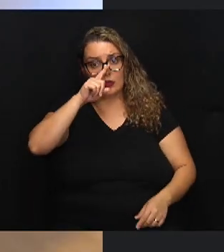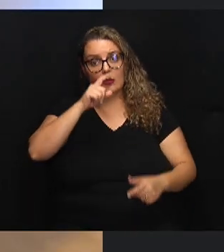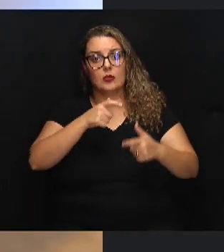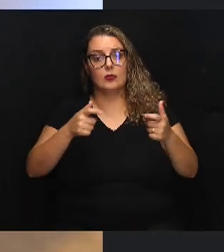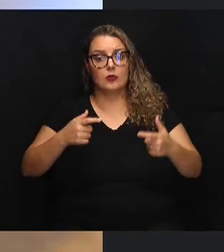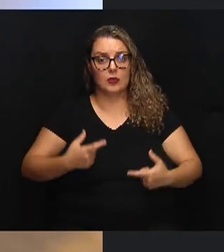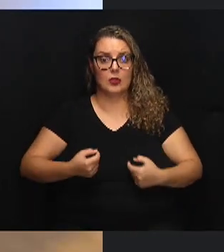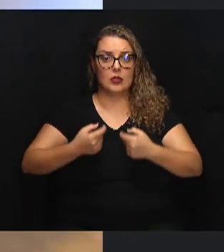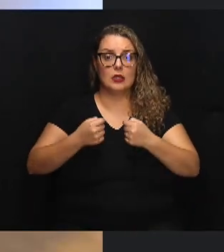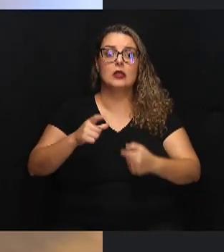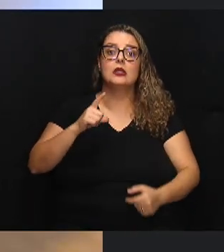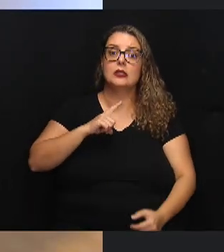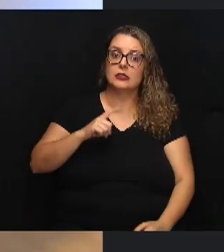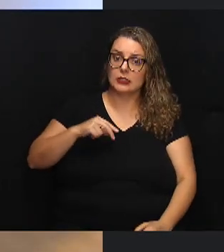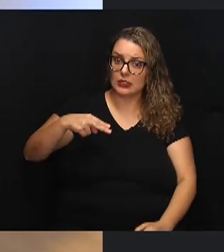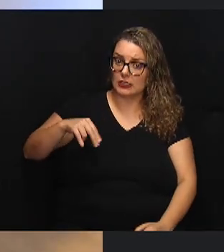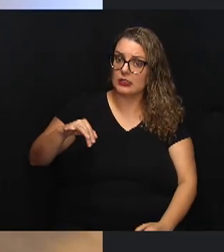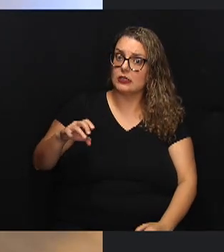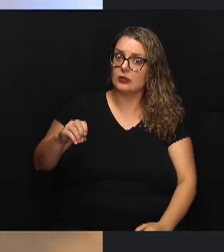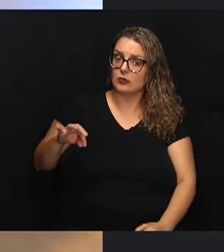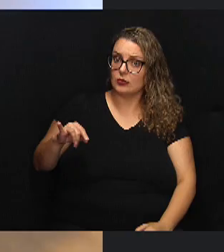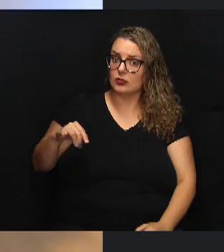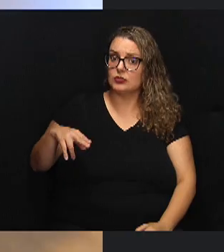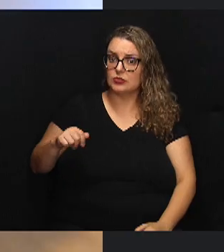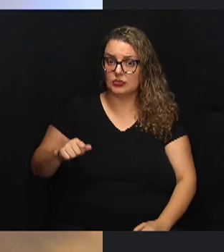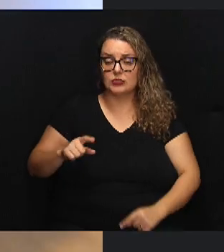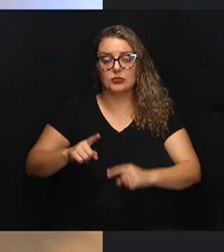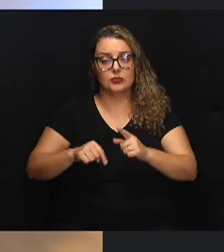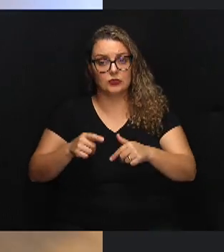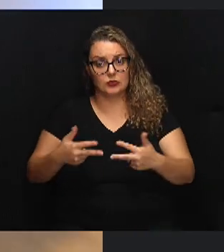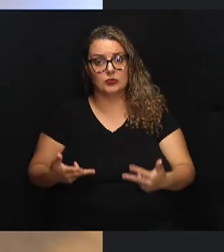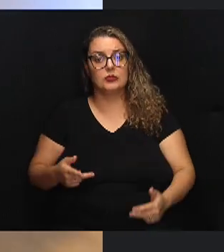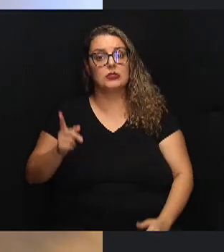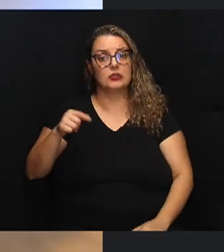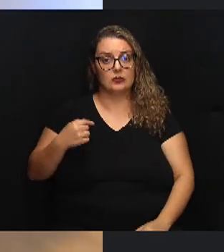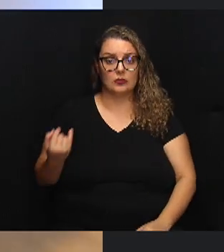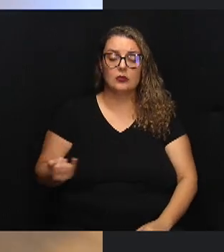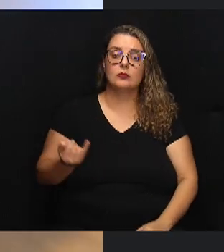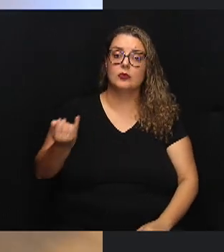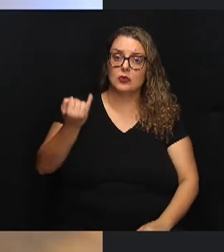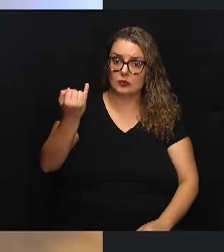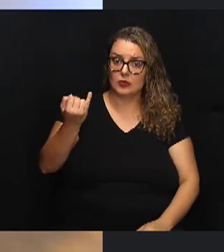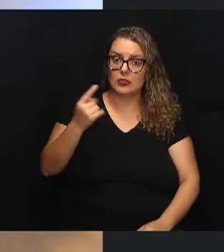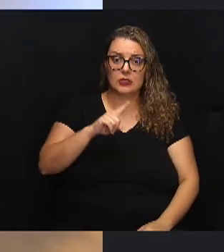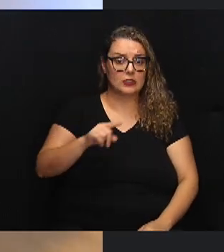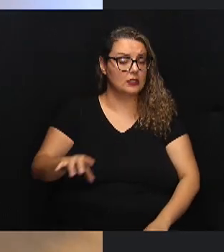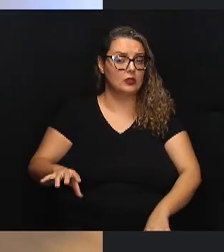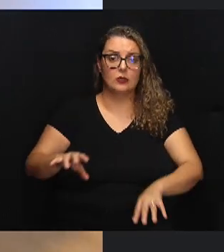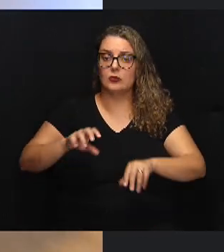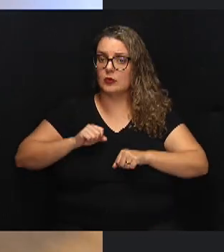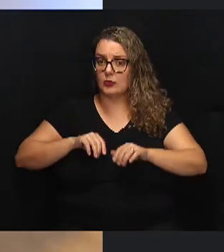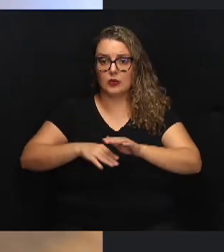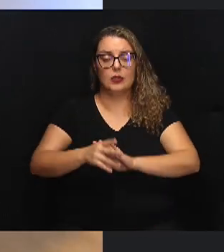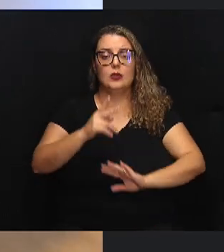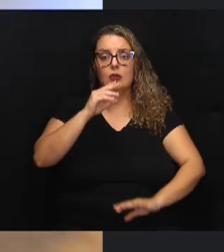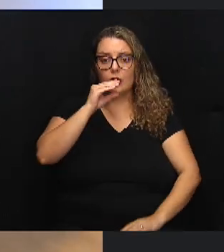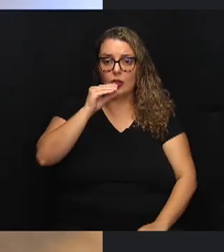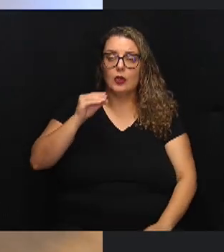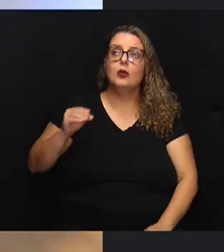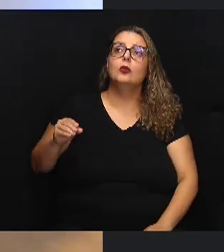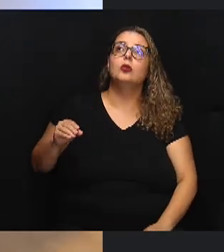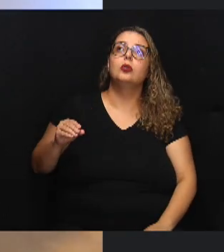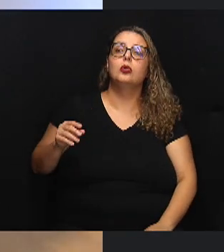tem nicotina nesses produtos, né? Então é muito importante não aderir a esse tipo de prática,